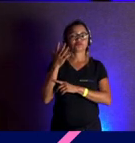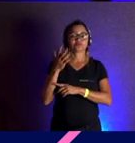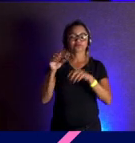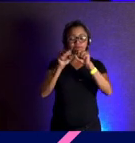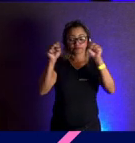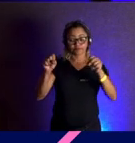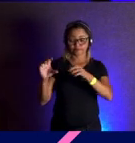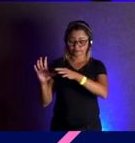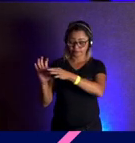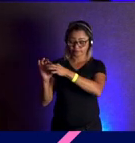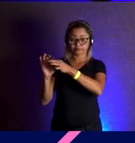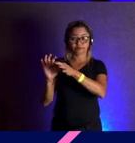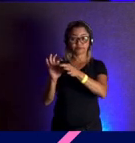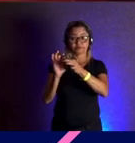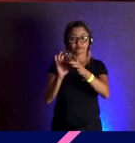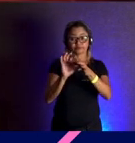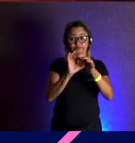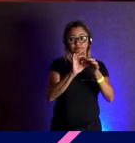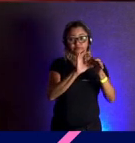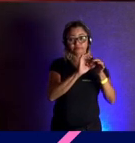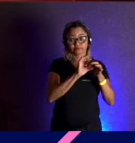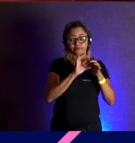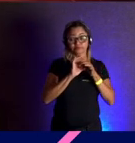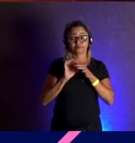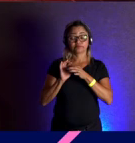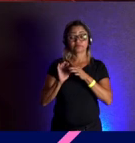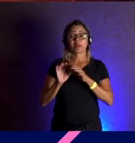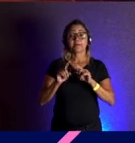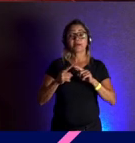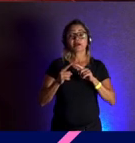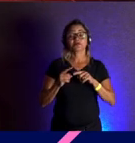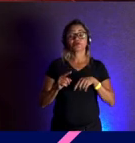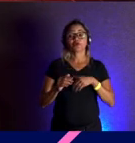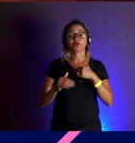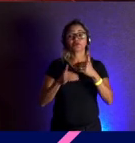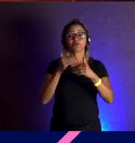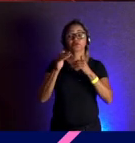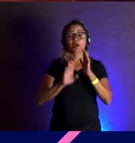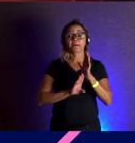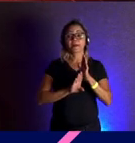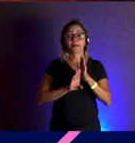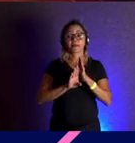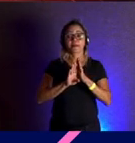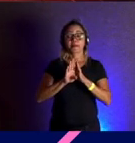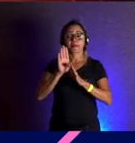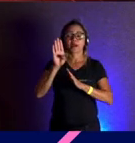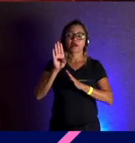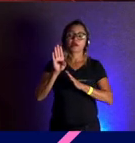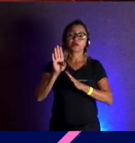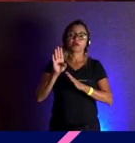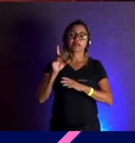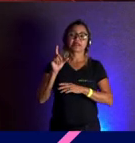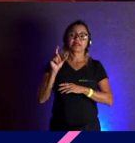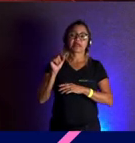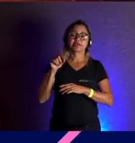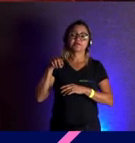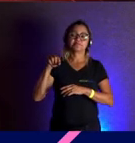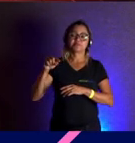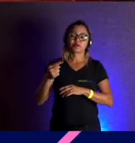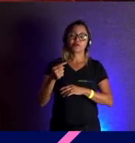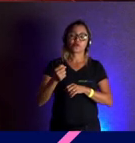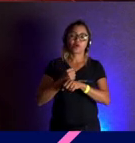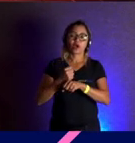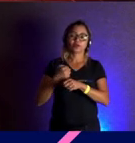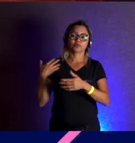são interligados, obviamente, né? Mas a gente evoluiu aí nos últimos 10 mil anos, né? Para